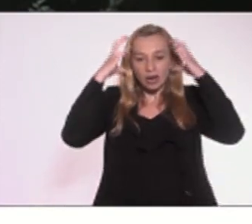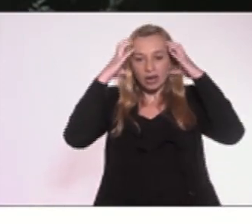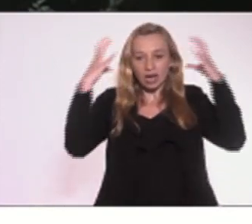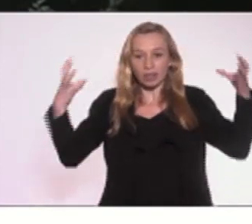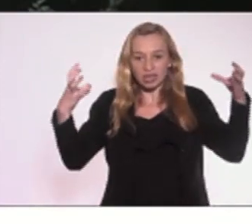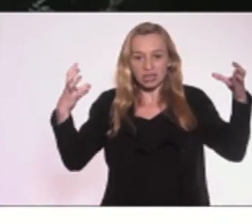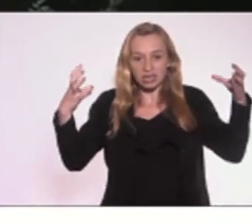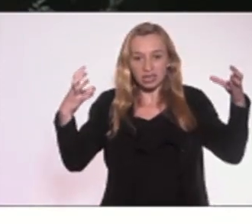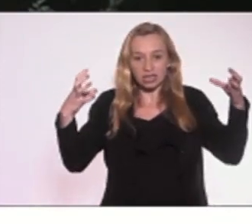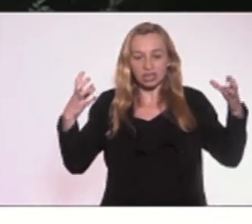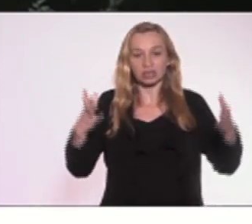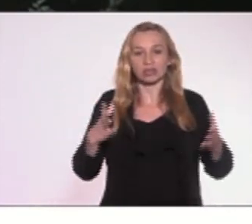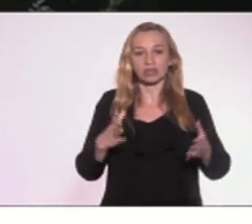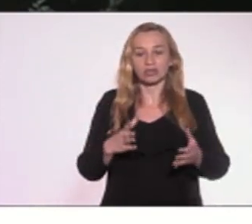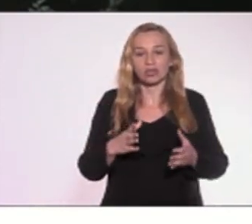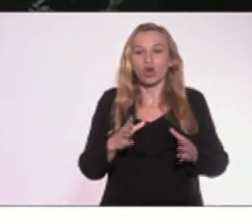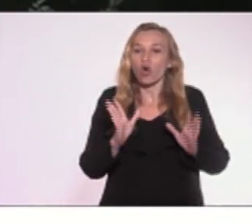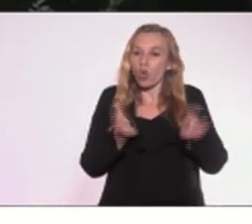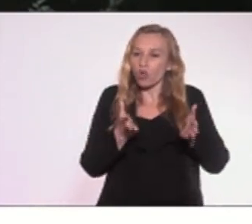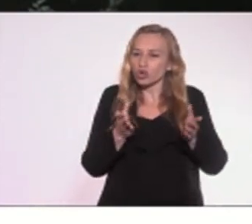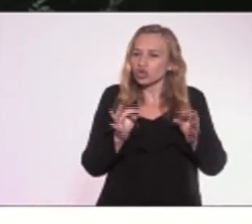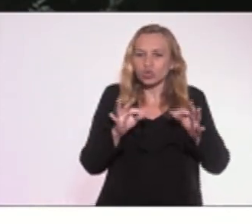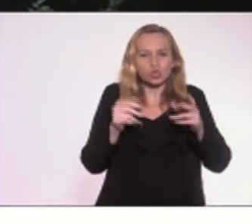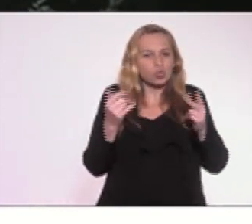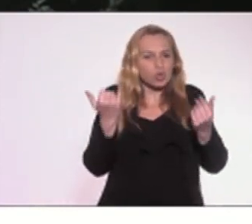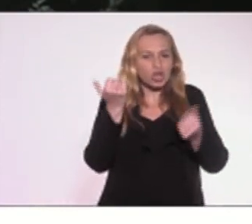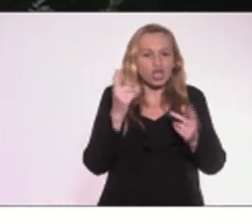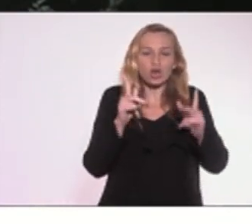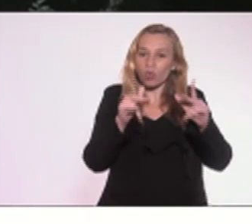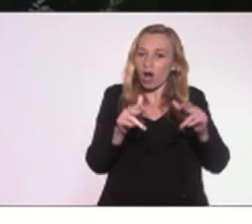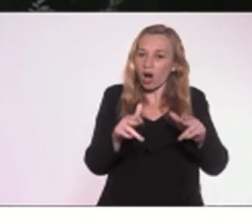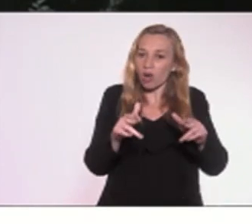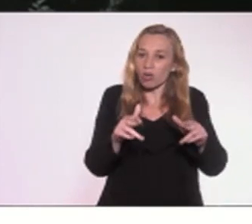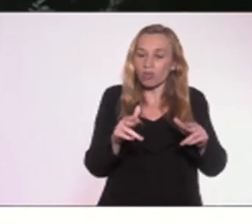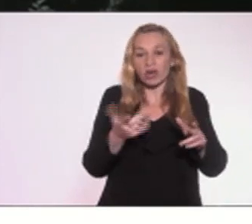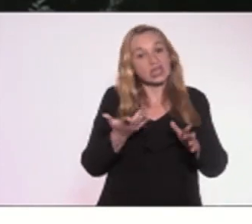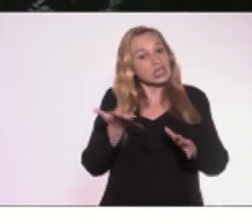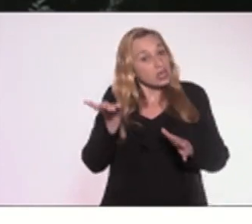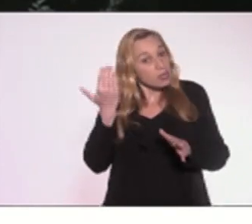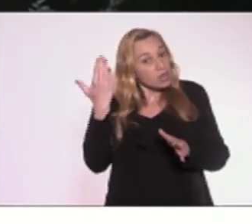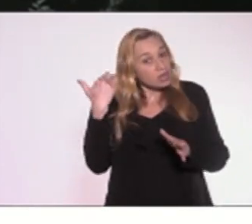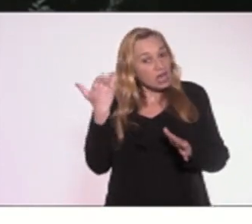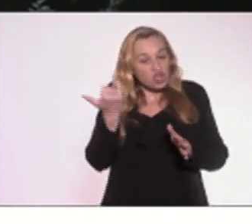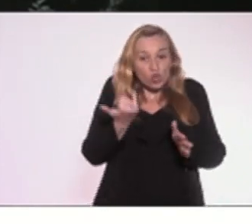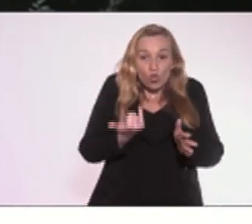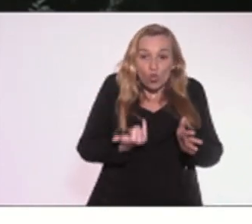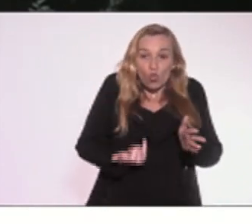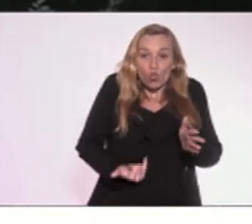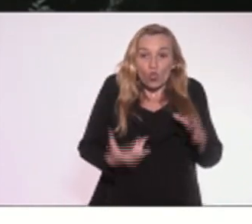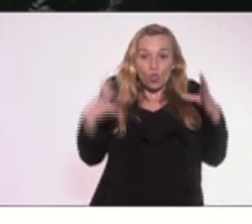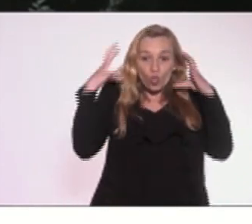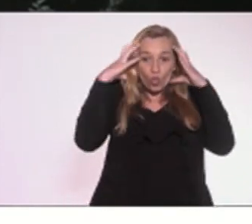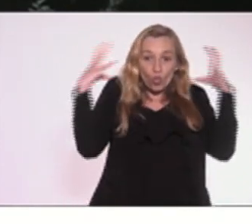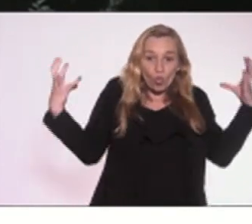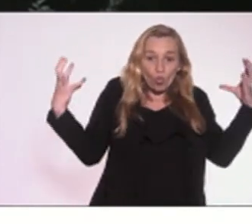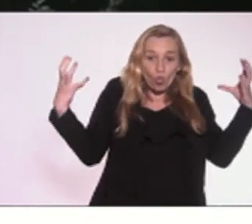porque ele era magrinho, hoje está tudo igual, mas ele era magrinho, uma cabeça muito